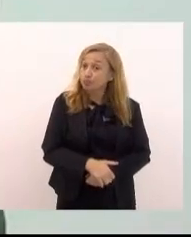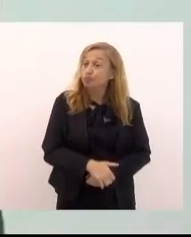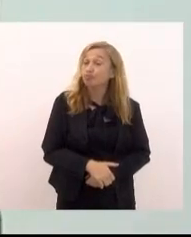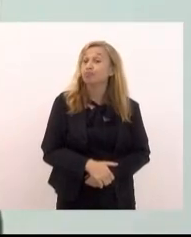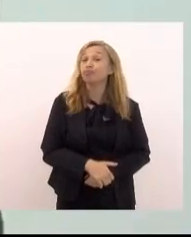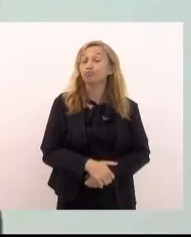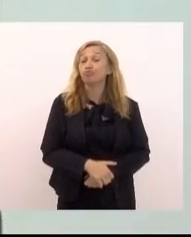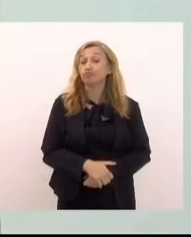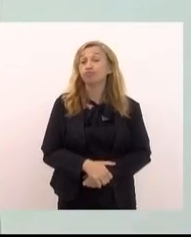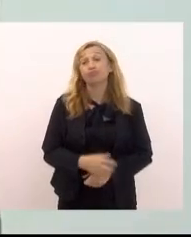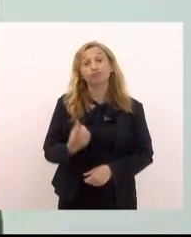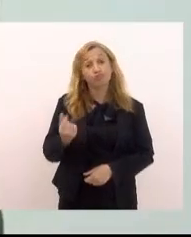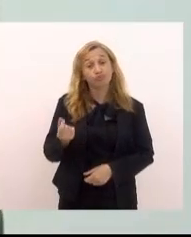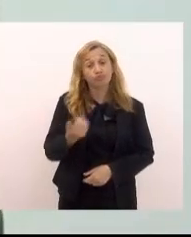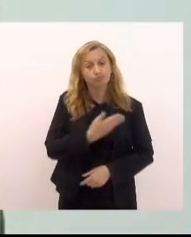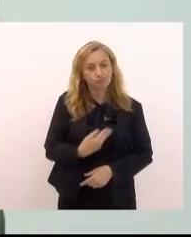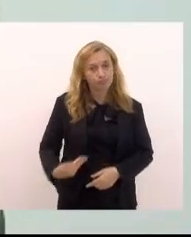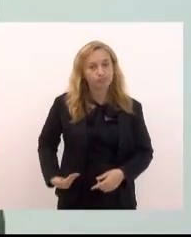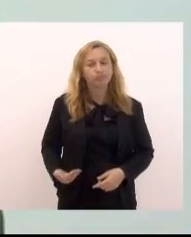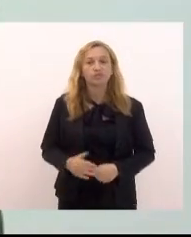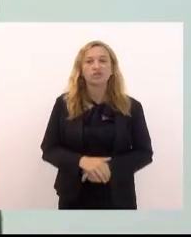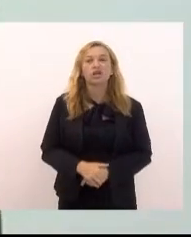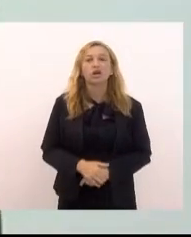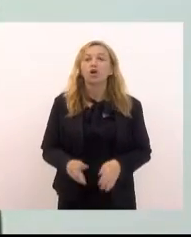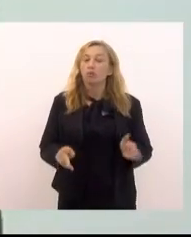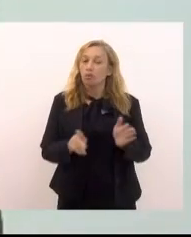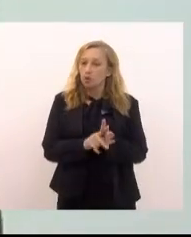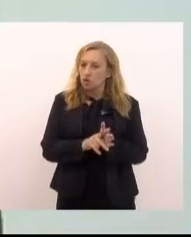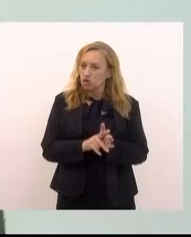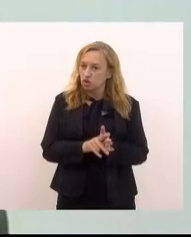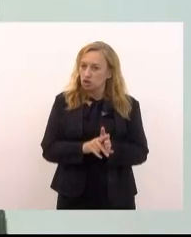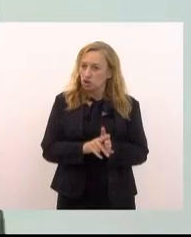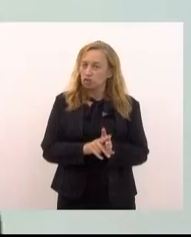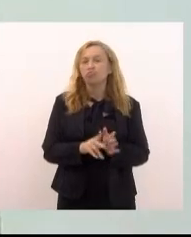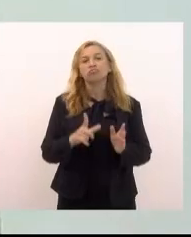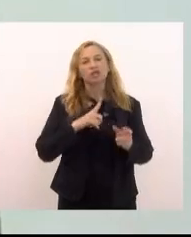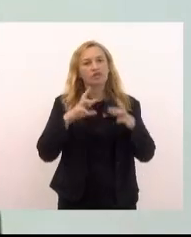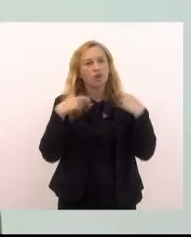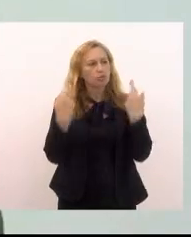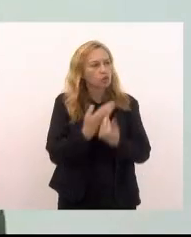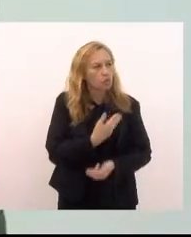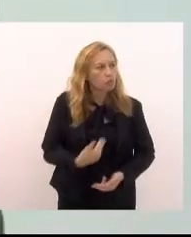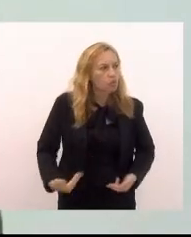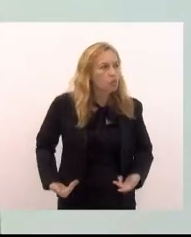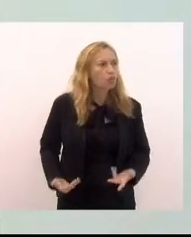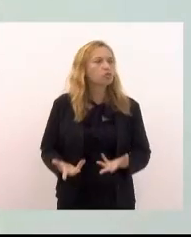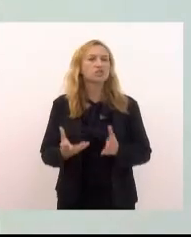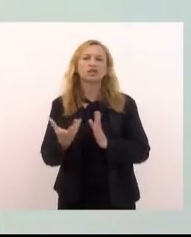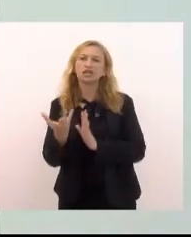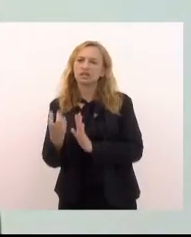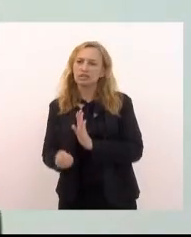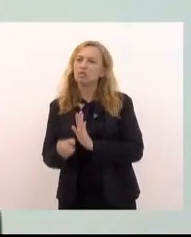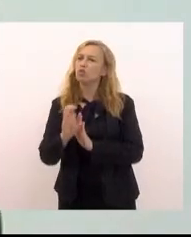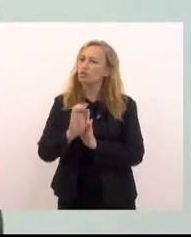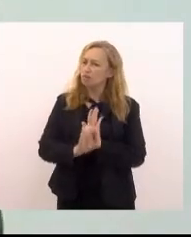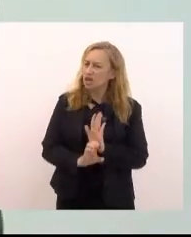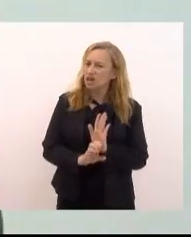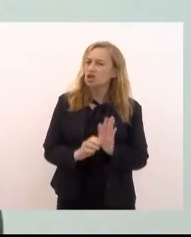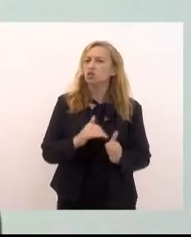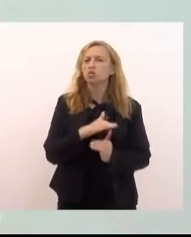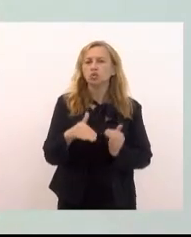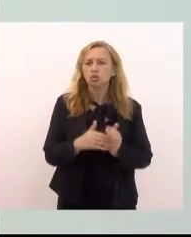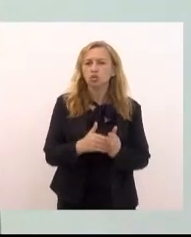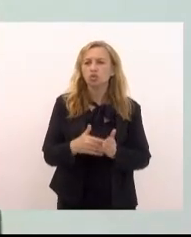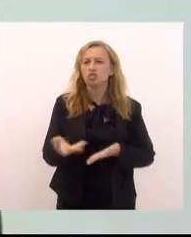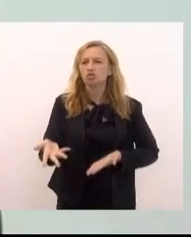máquina pública. O projeto teve audiência pública, recebeu emendas, todos